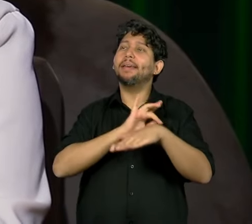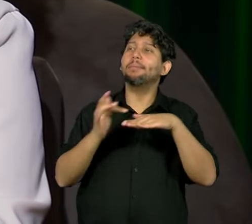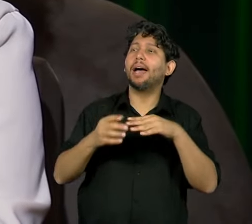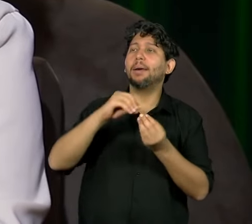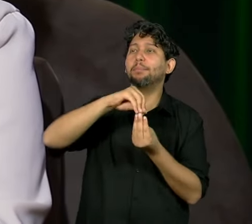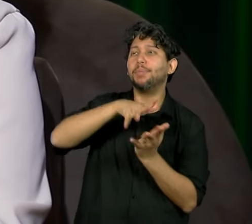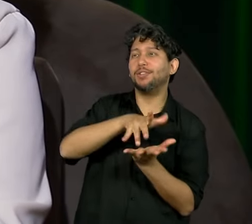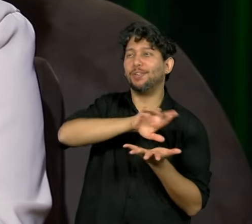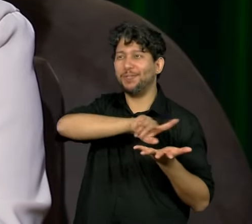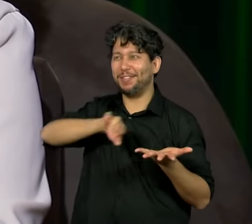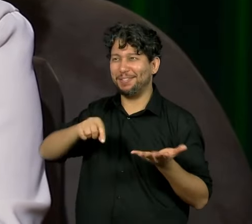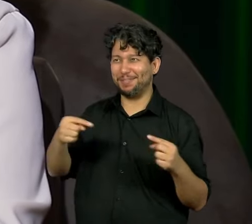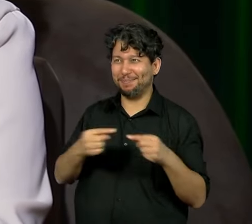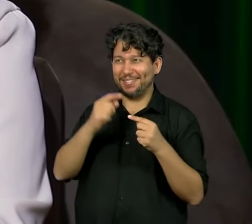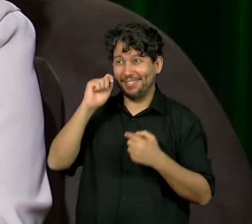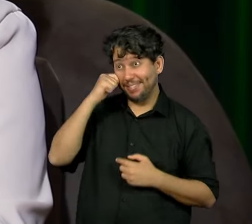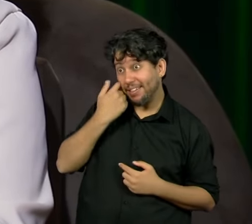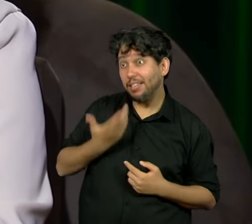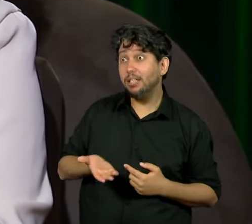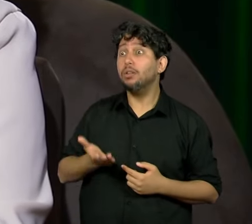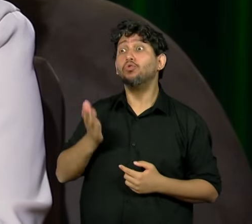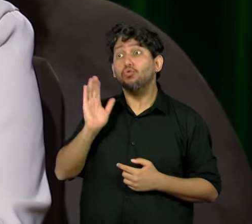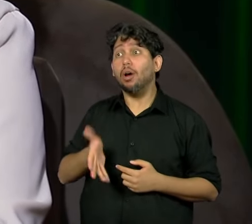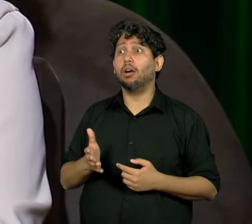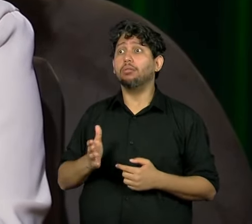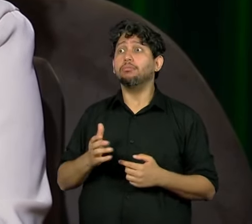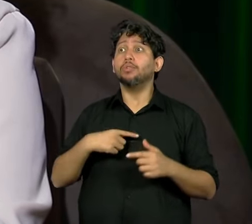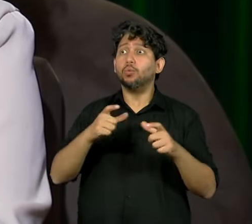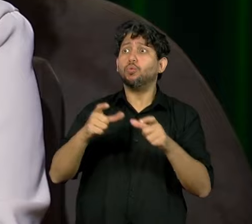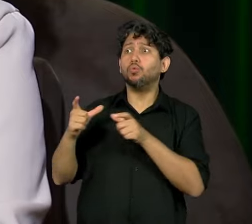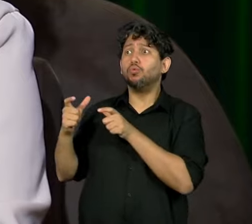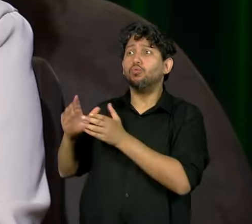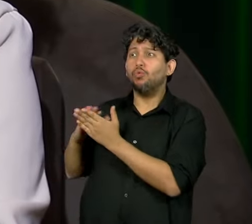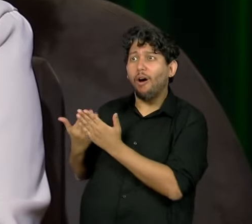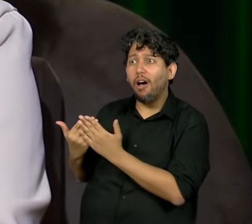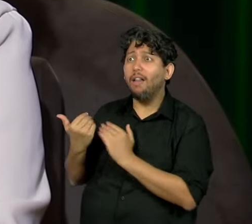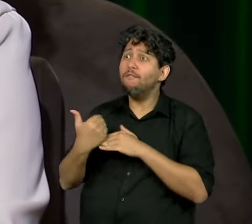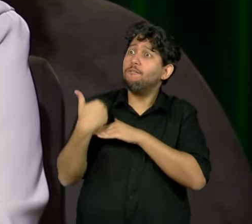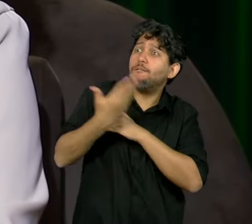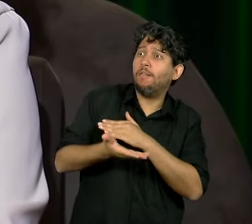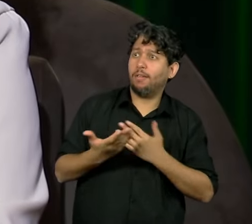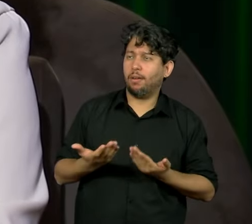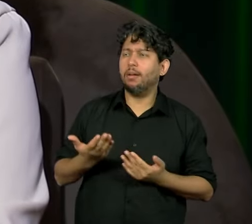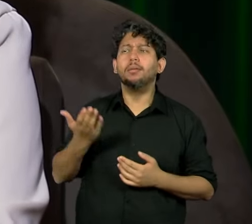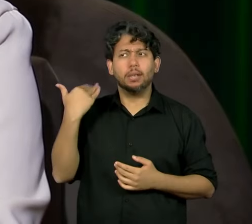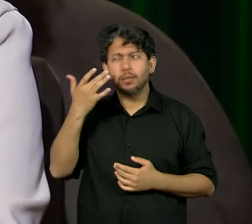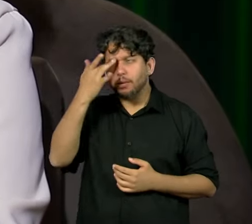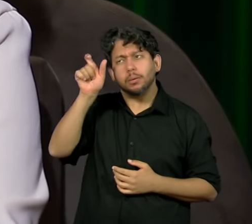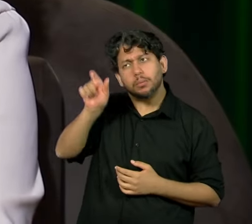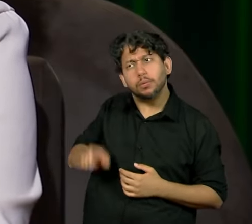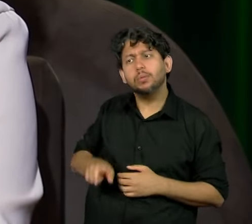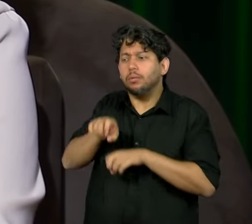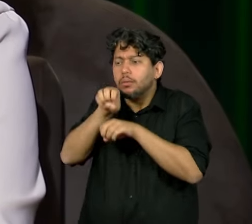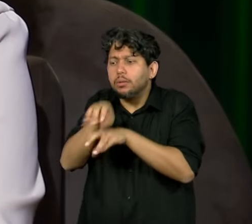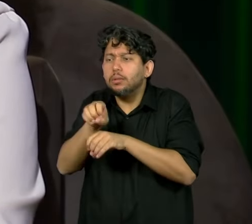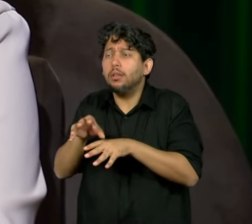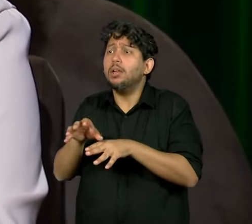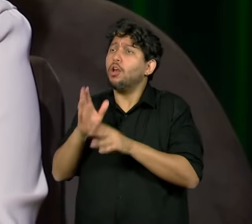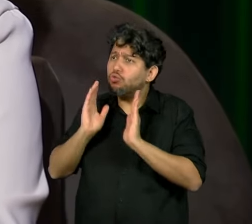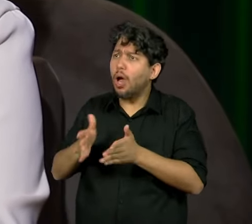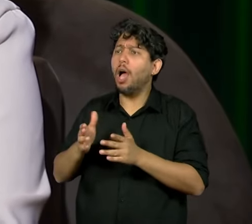educação da população fora da escola antes, e já havia educadores antes na escola que trabalhavam nessa perspectiva, porque não precisavam da lei para